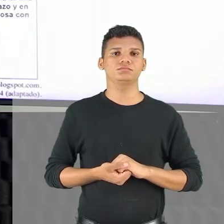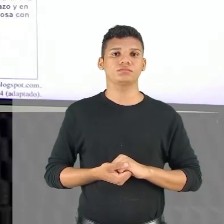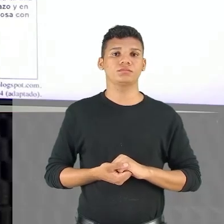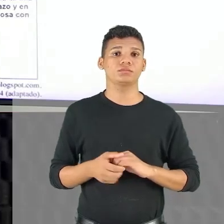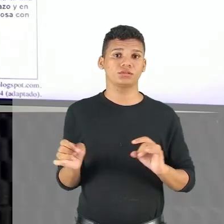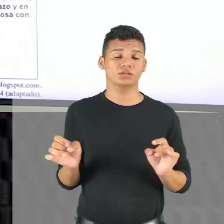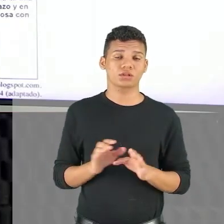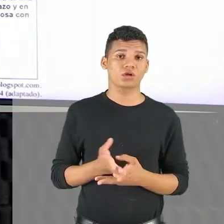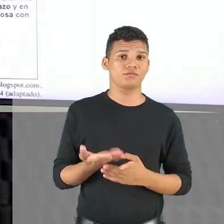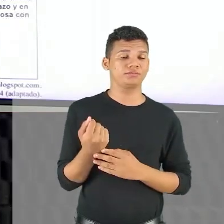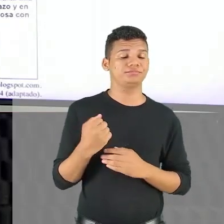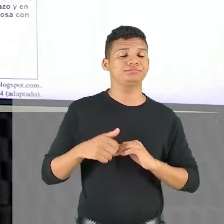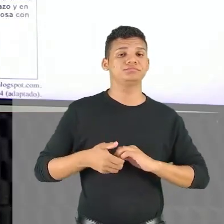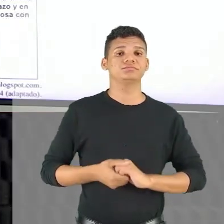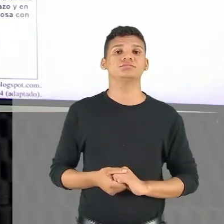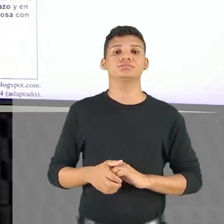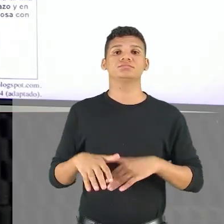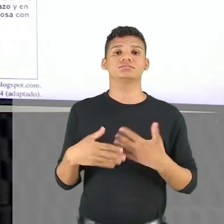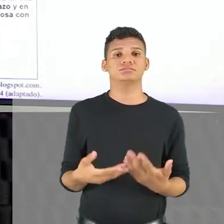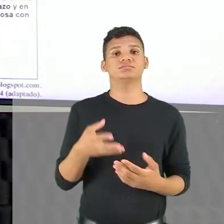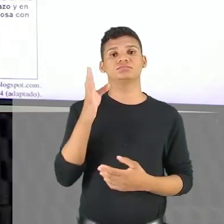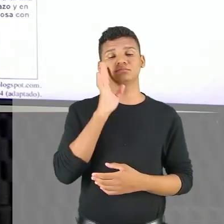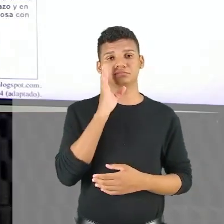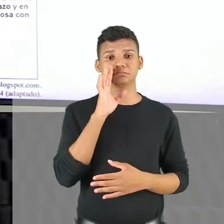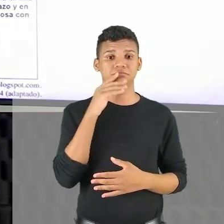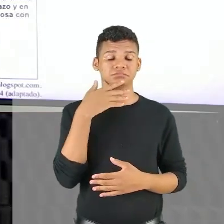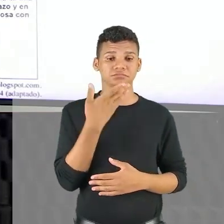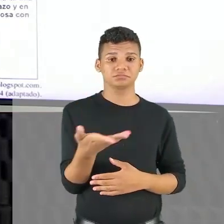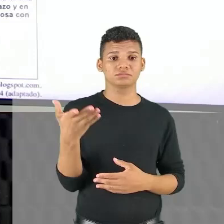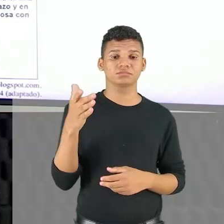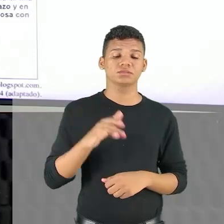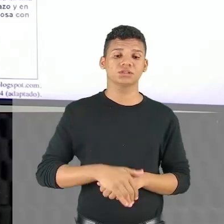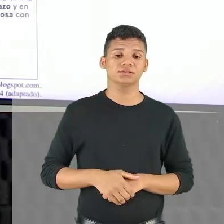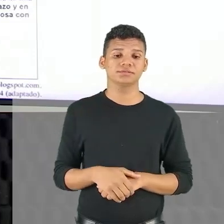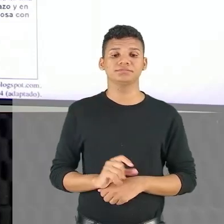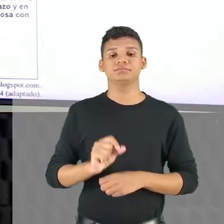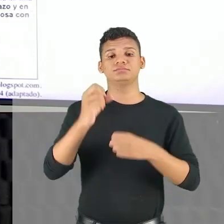Pronto, show de bola. Olha só, aqui, galera, é uma questão que aborda